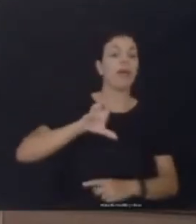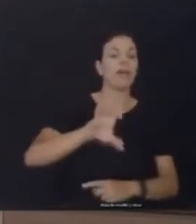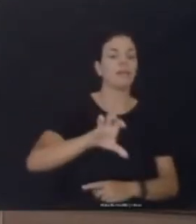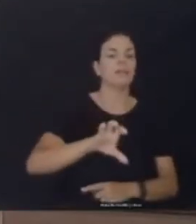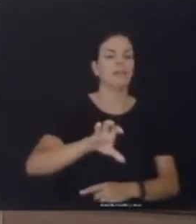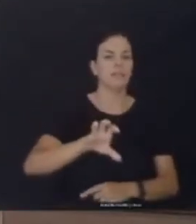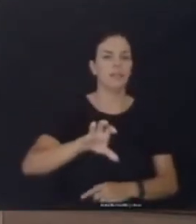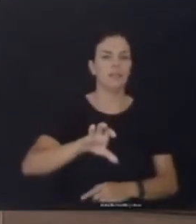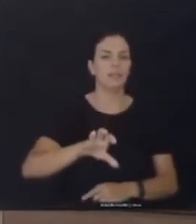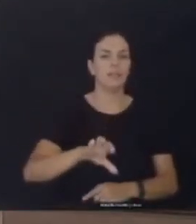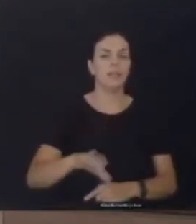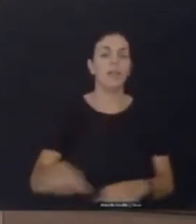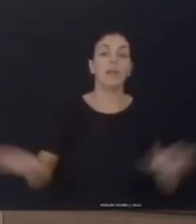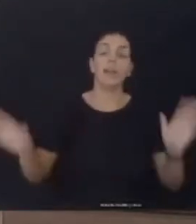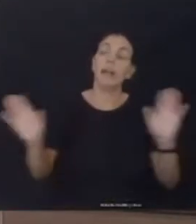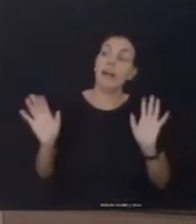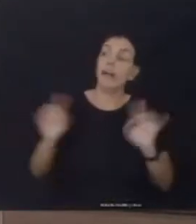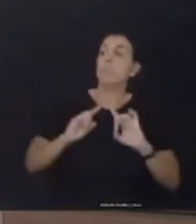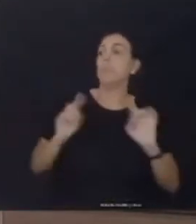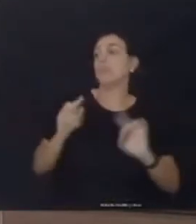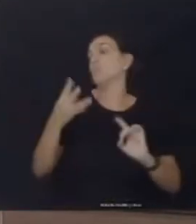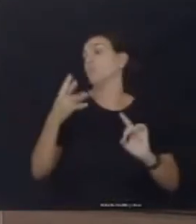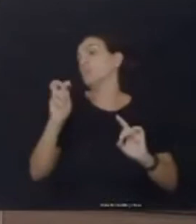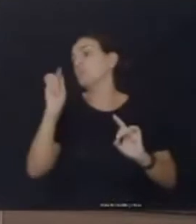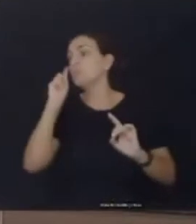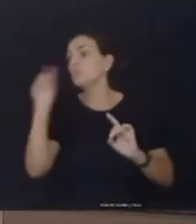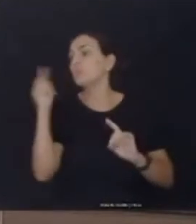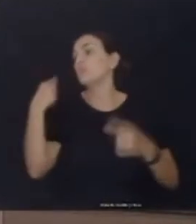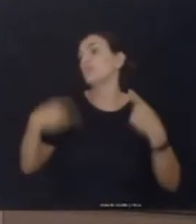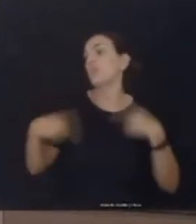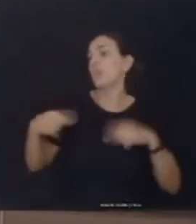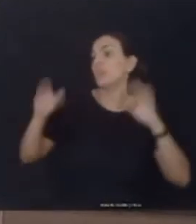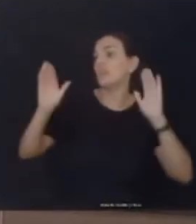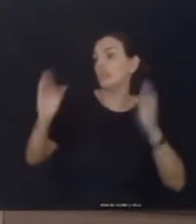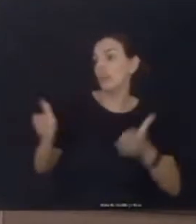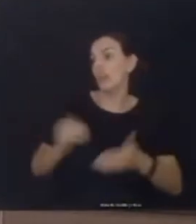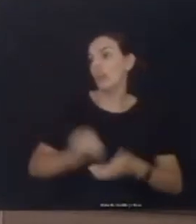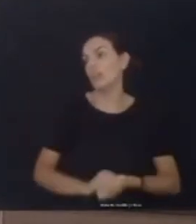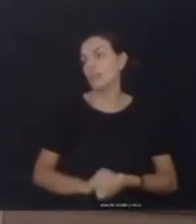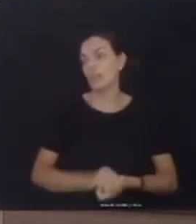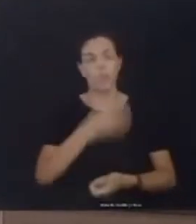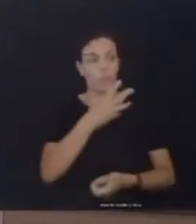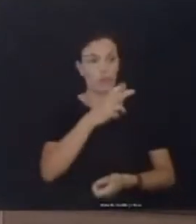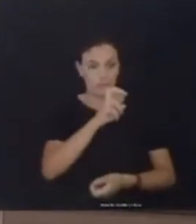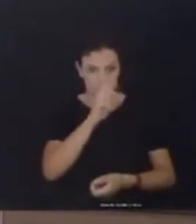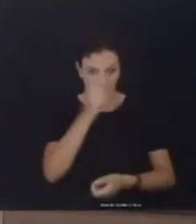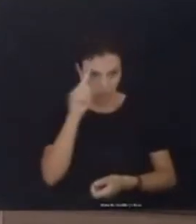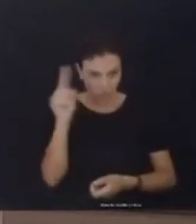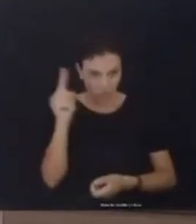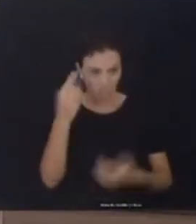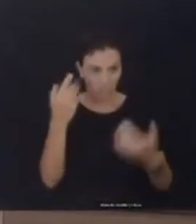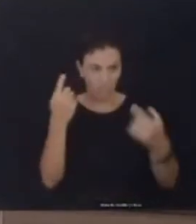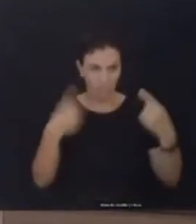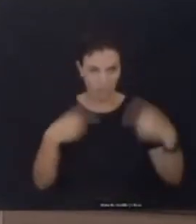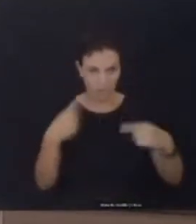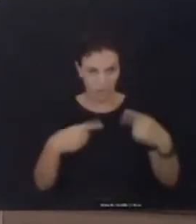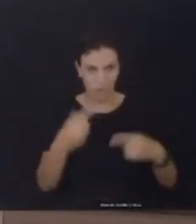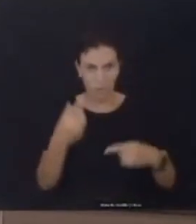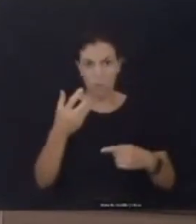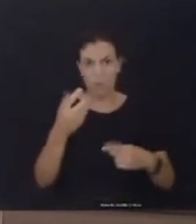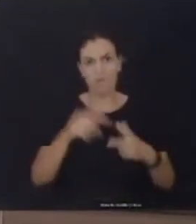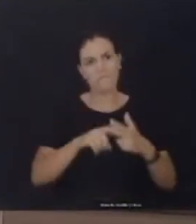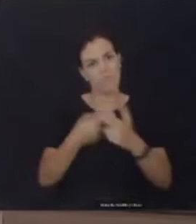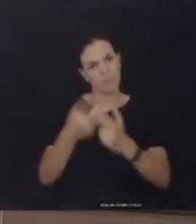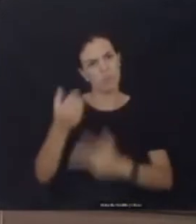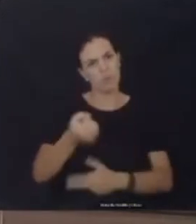Ah, mas são 45 dias de debate. 45 dias de debate para uma reforma da Previdência? Me perdoem os que acham que